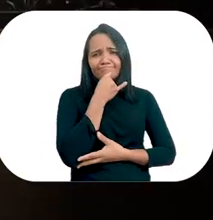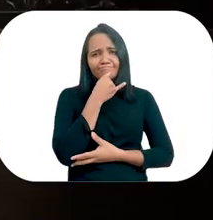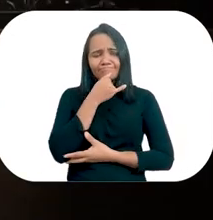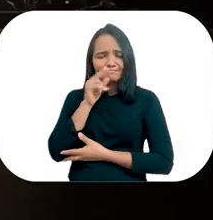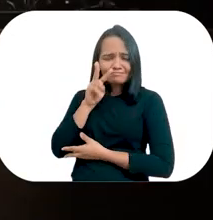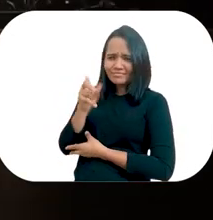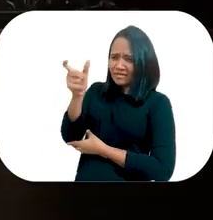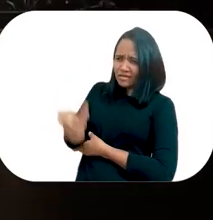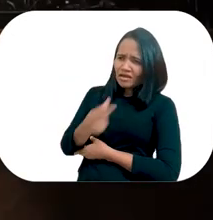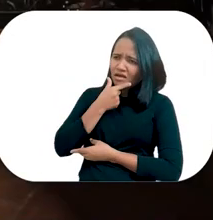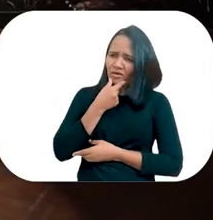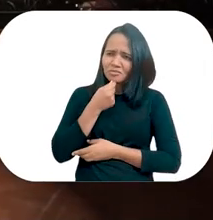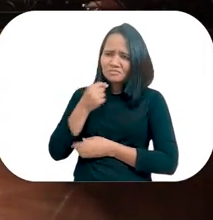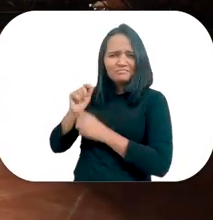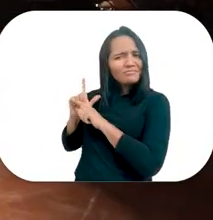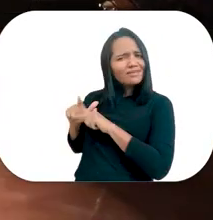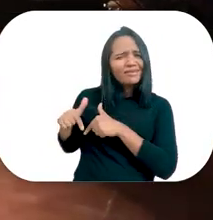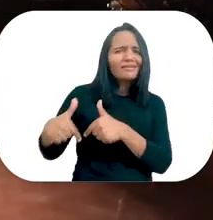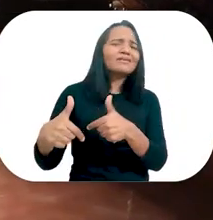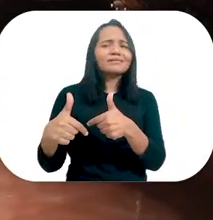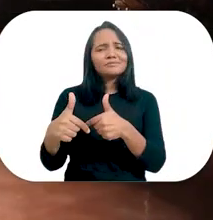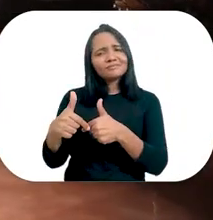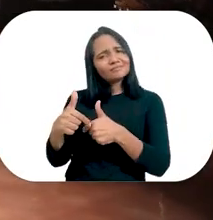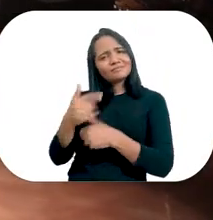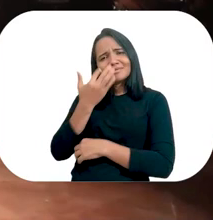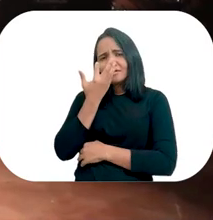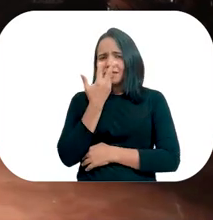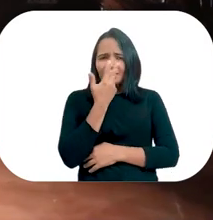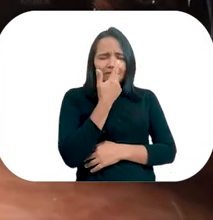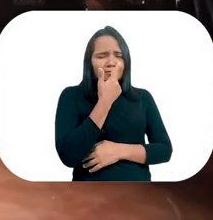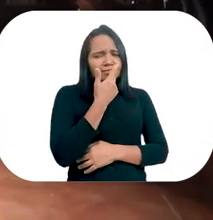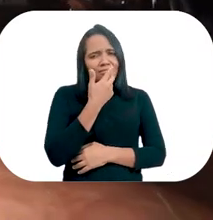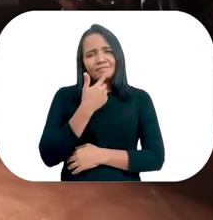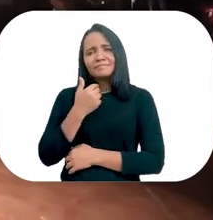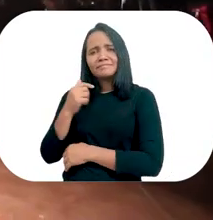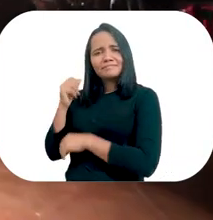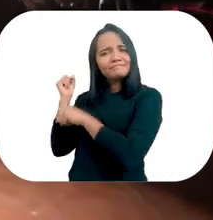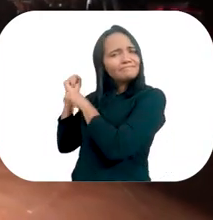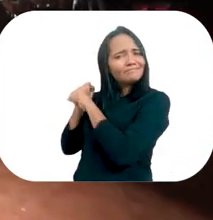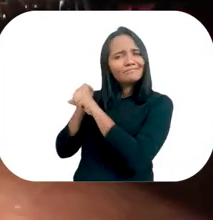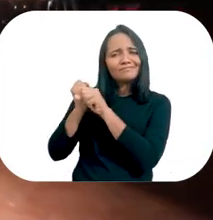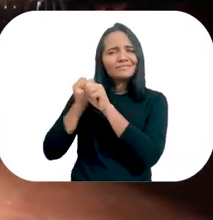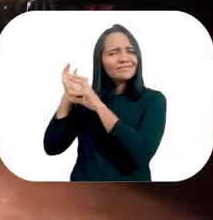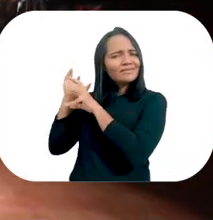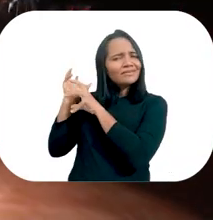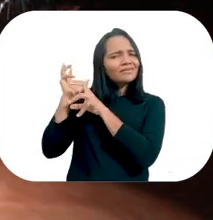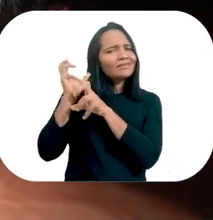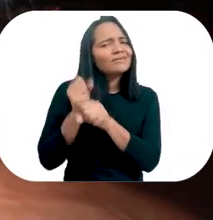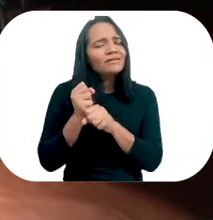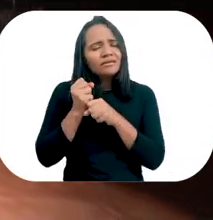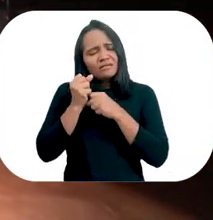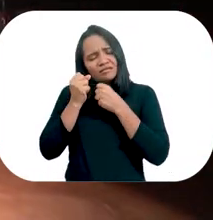esse homem, guerreiro menino, com a barra do seu tempo